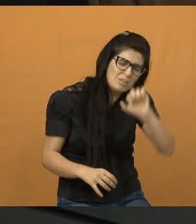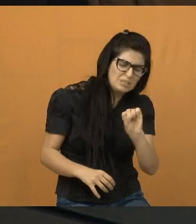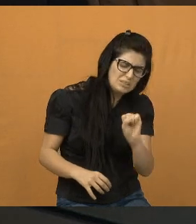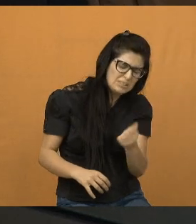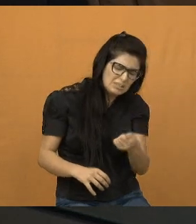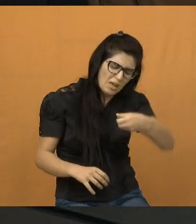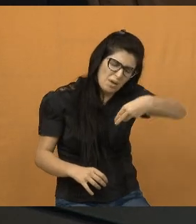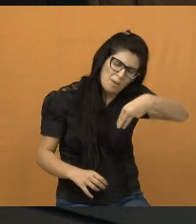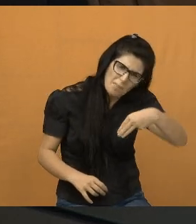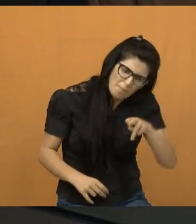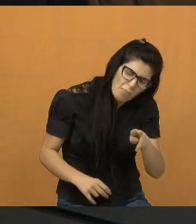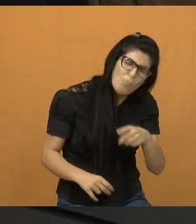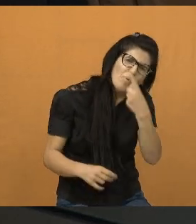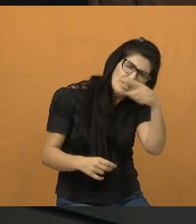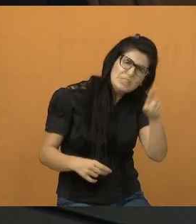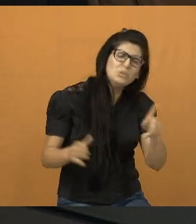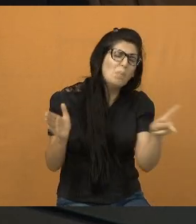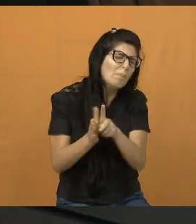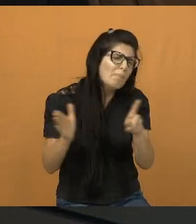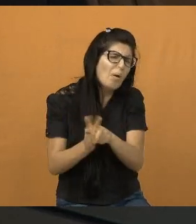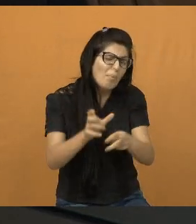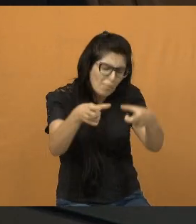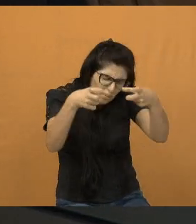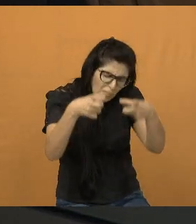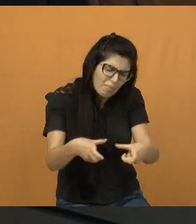para onde que ele tem um convênio?